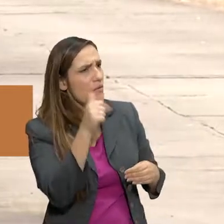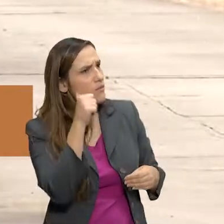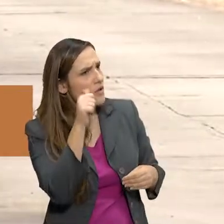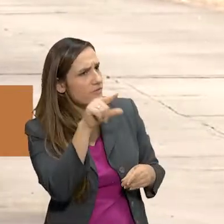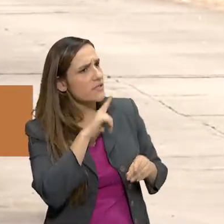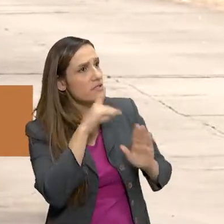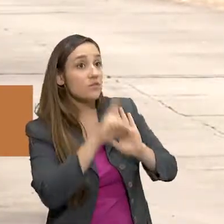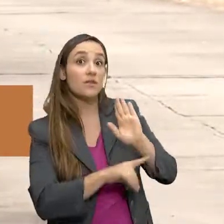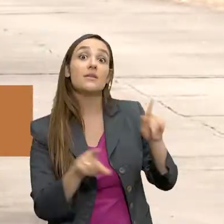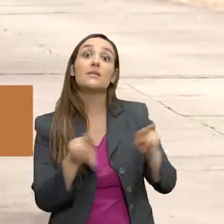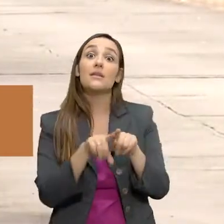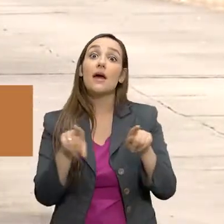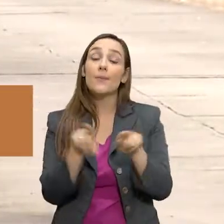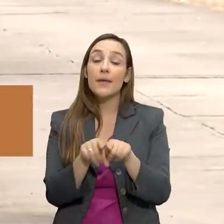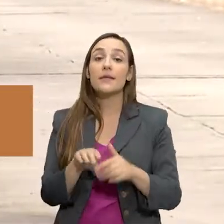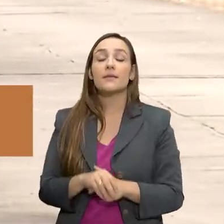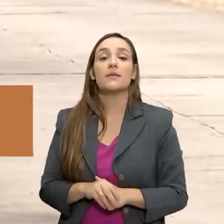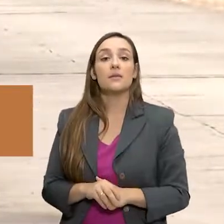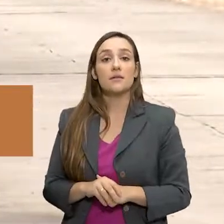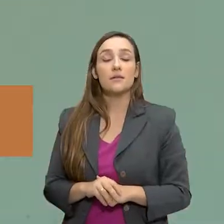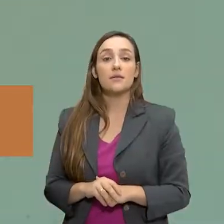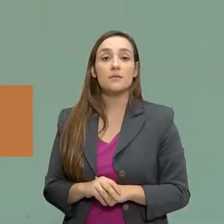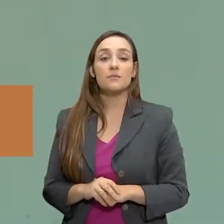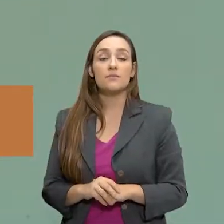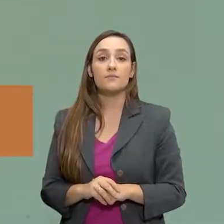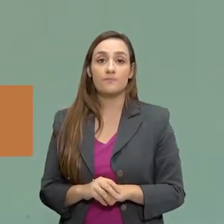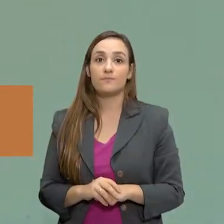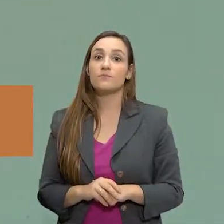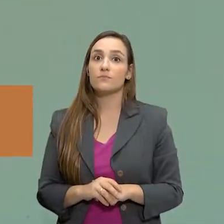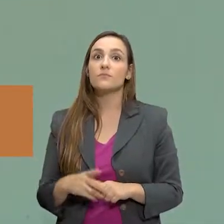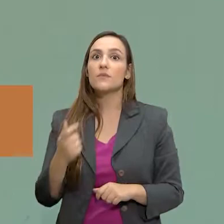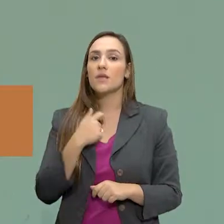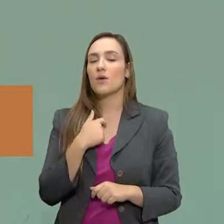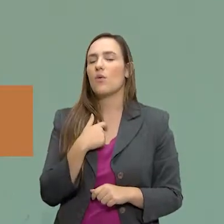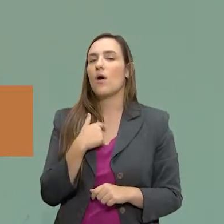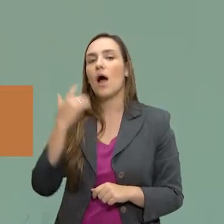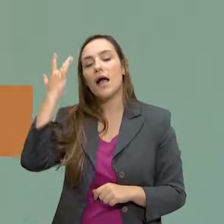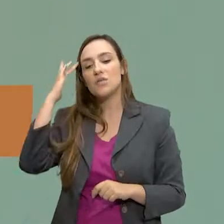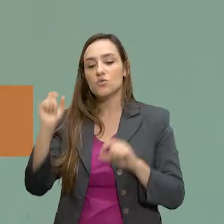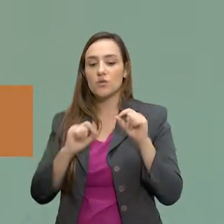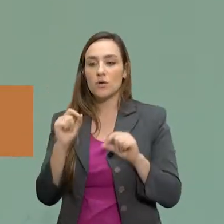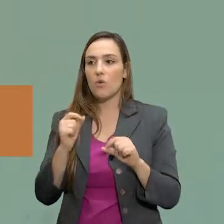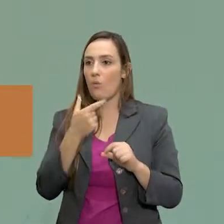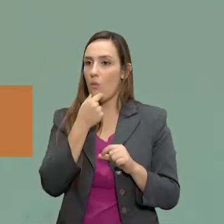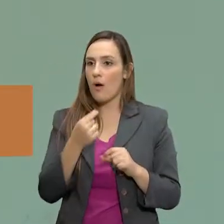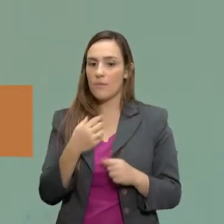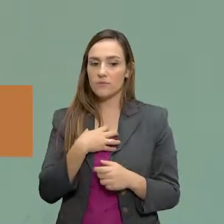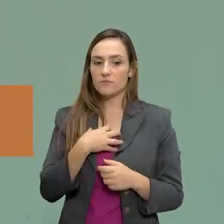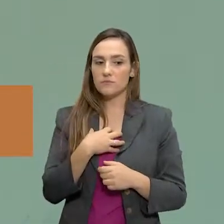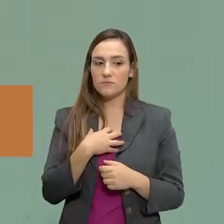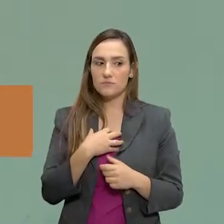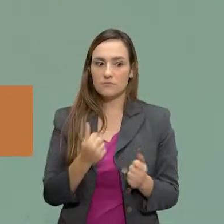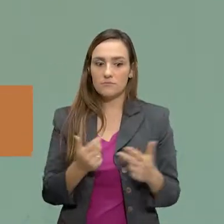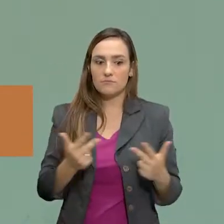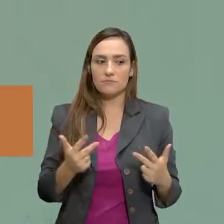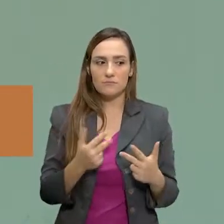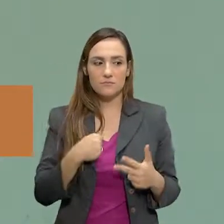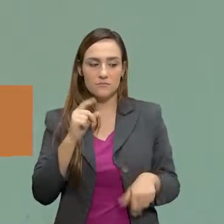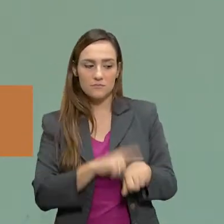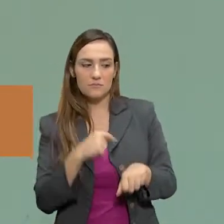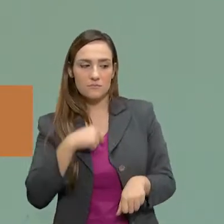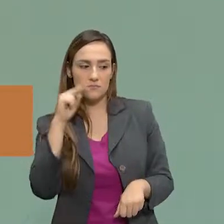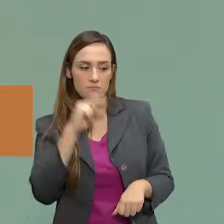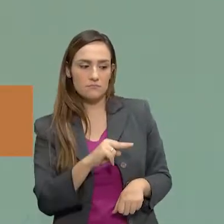levar informação, mas além disso também a gente entende que isso vai constranger os